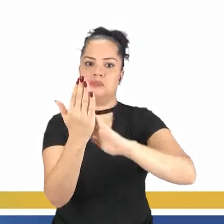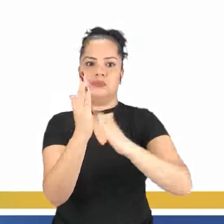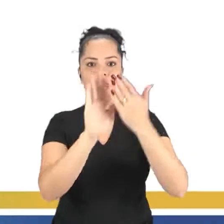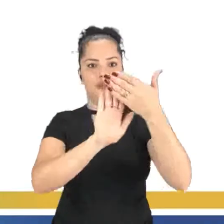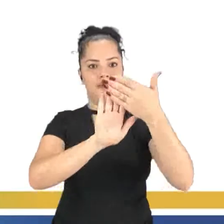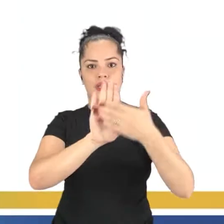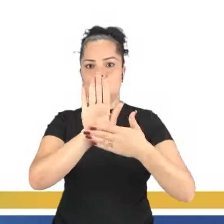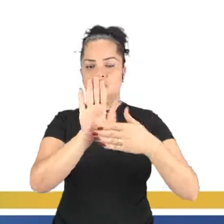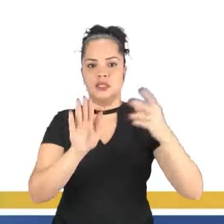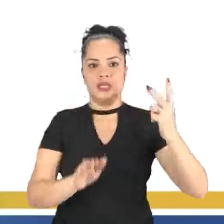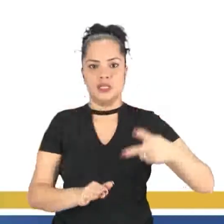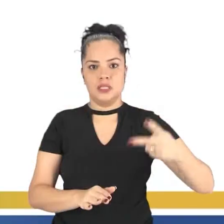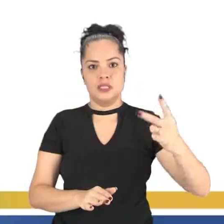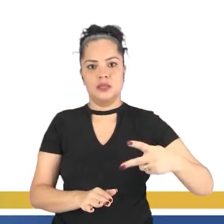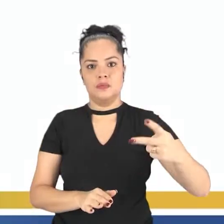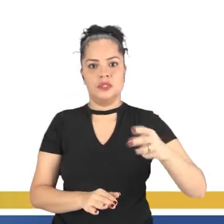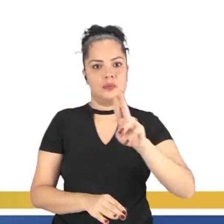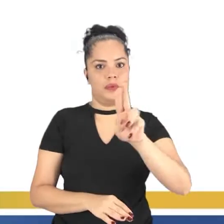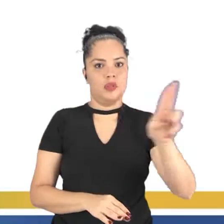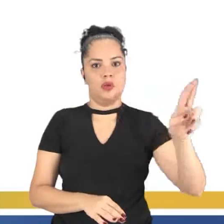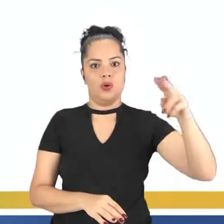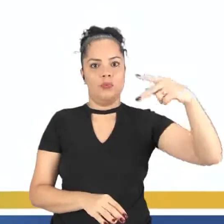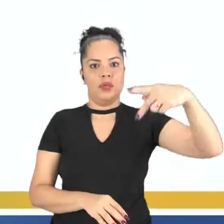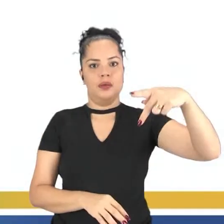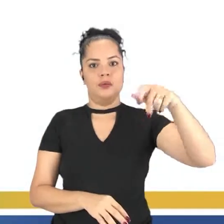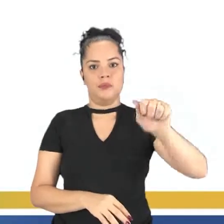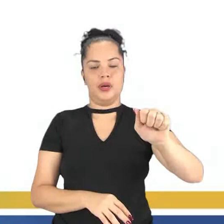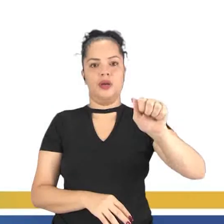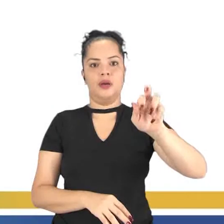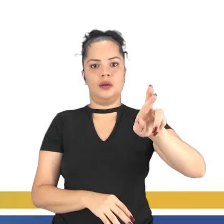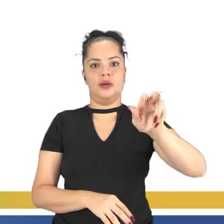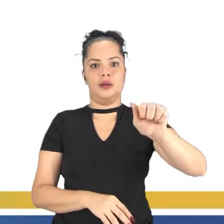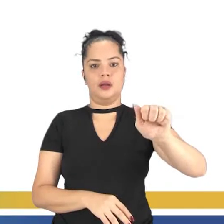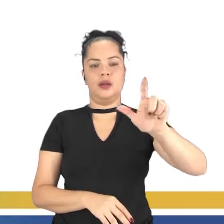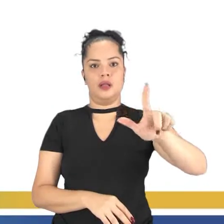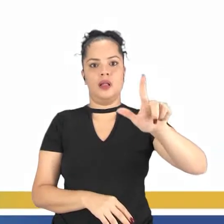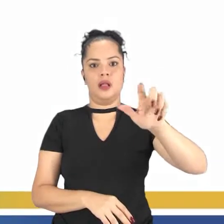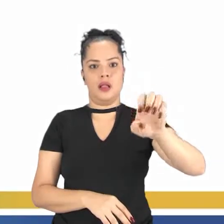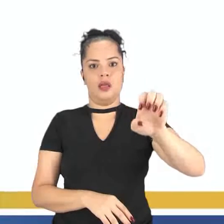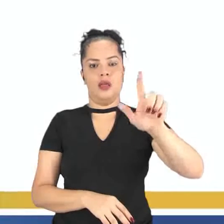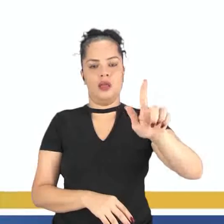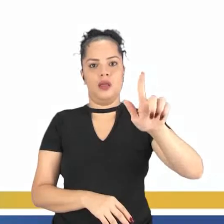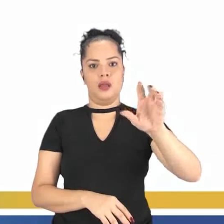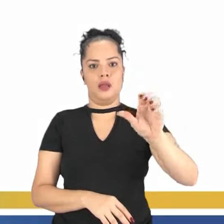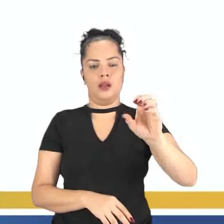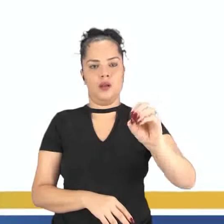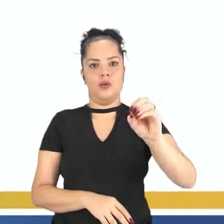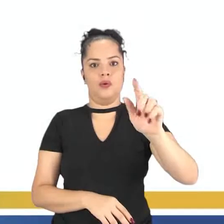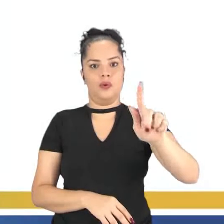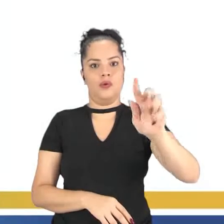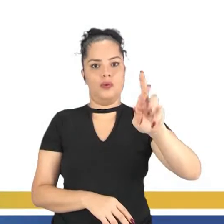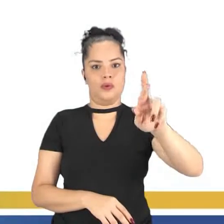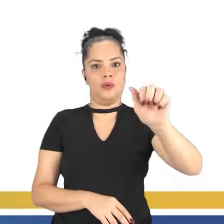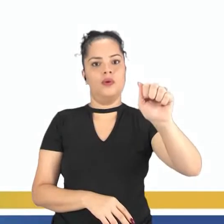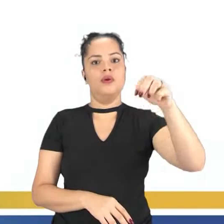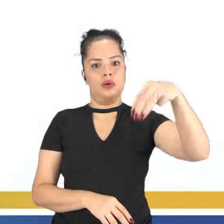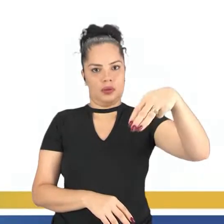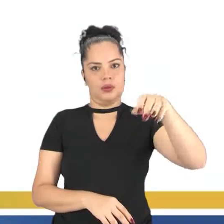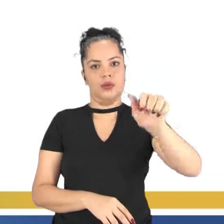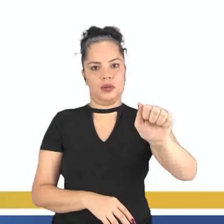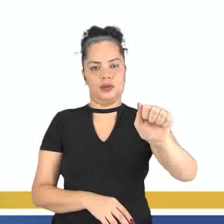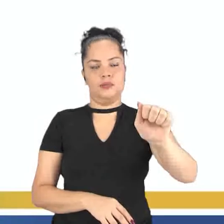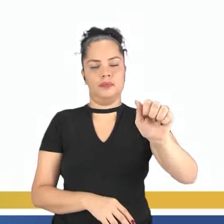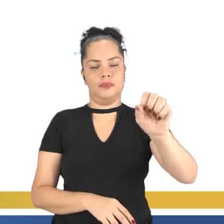são sempre paralelogramas, porque nós temos pares de lados que são congruentes e paralelos, o que define um paralelograma.